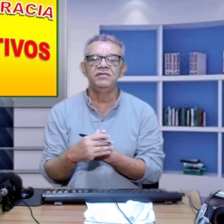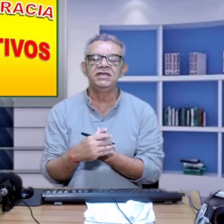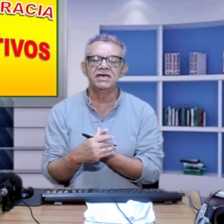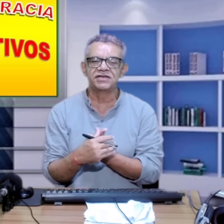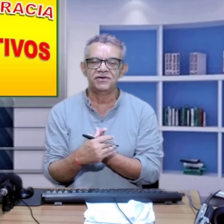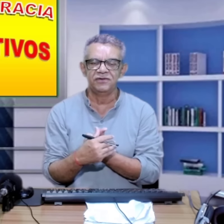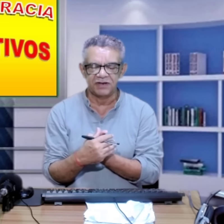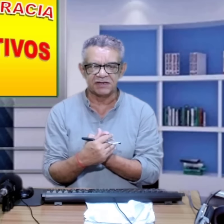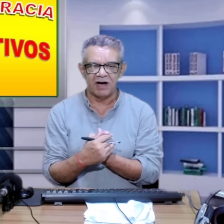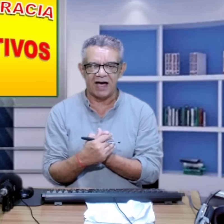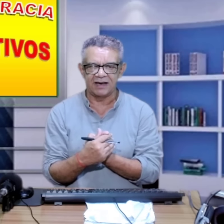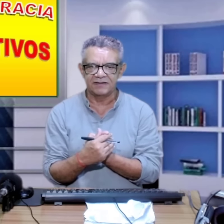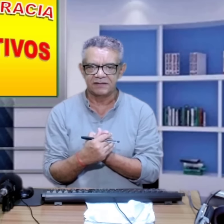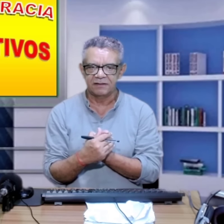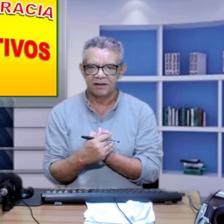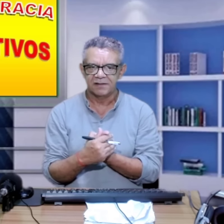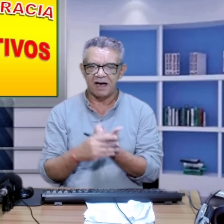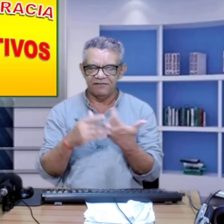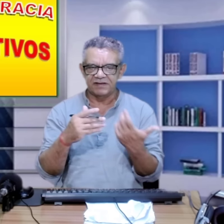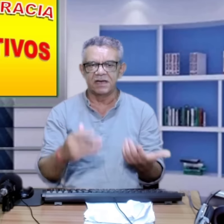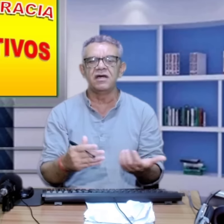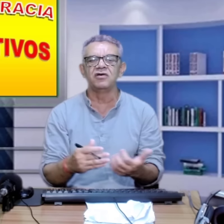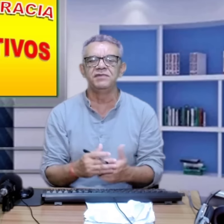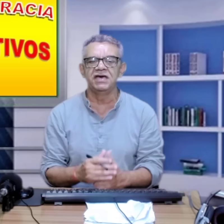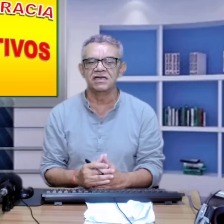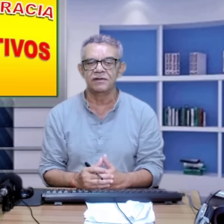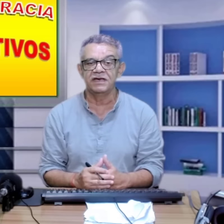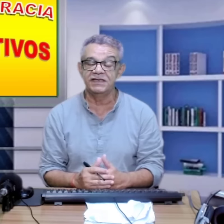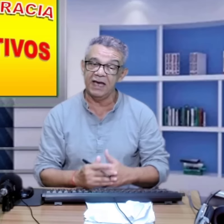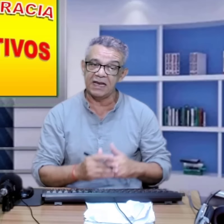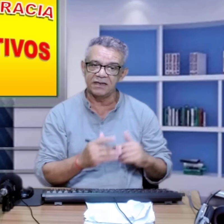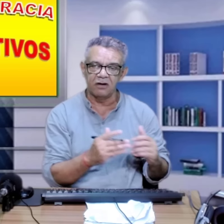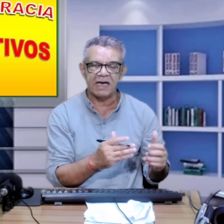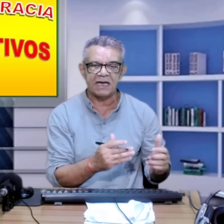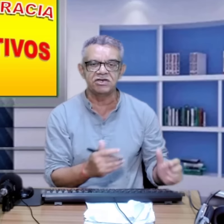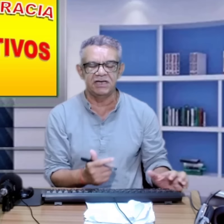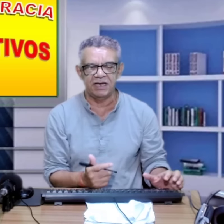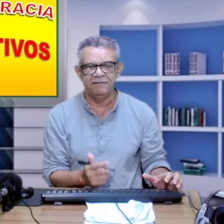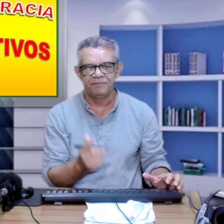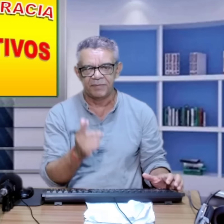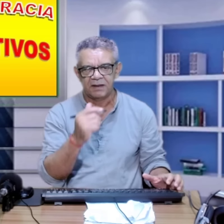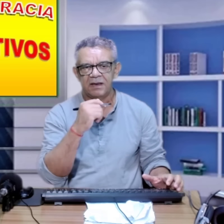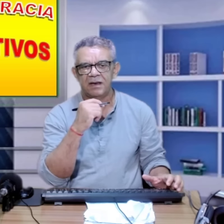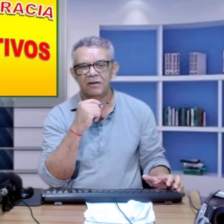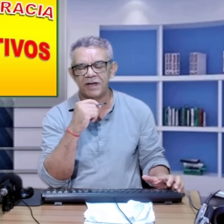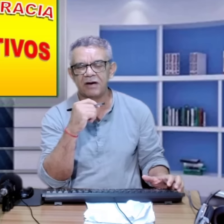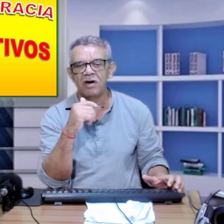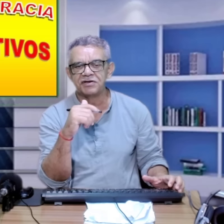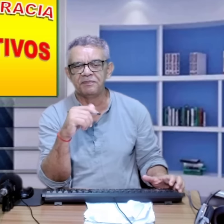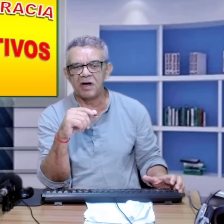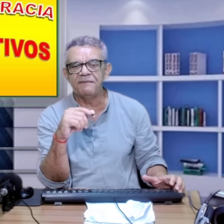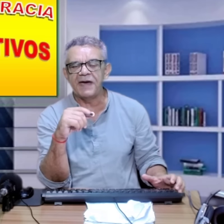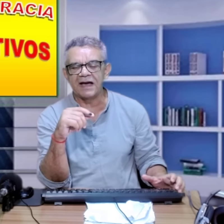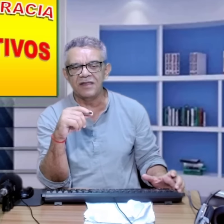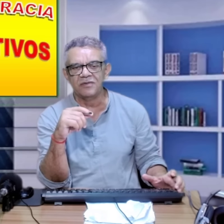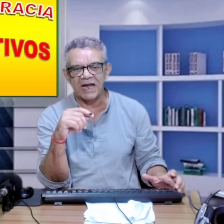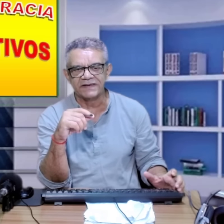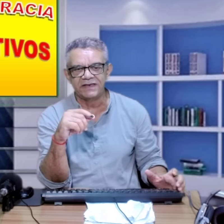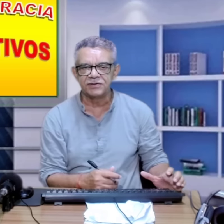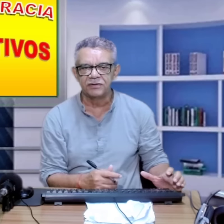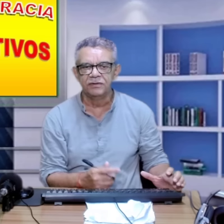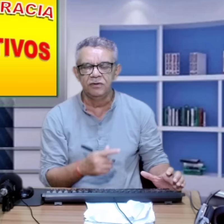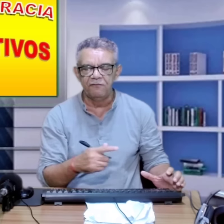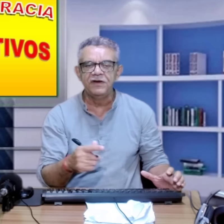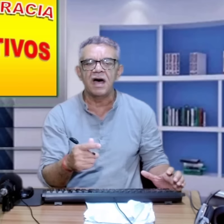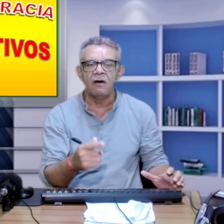e o ministro Nunes Marques, avisando aos mesmos que se eles não reagirem, o negócio pode pegar no